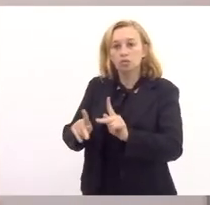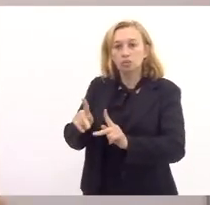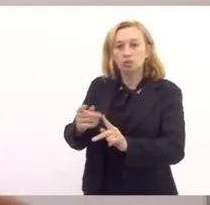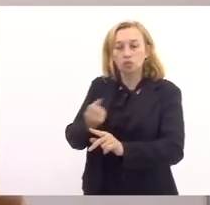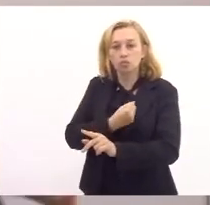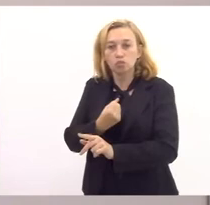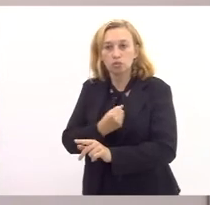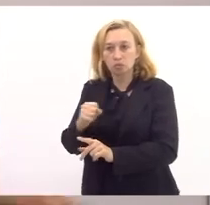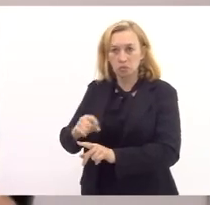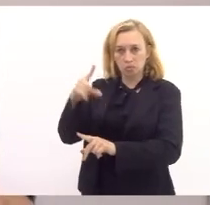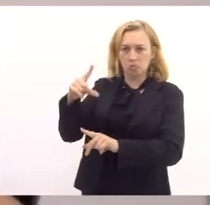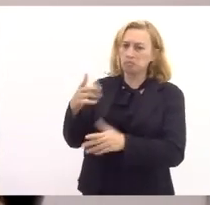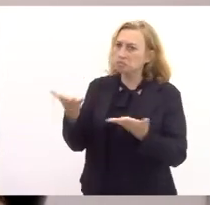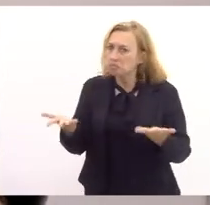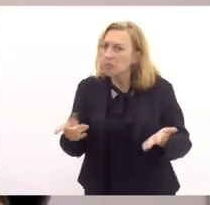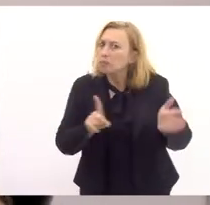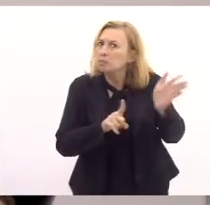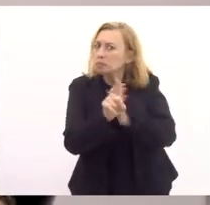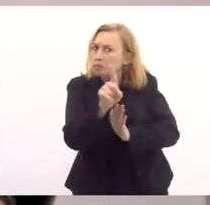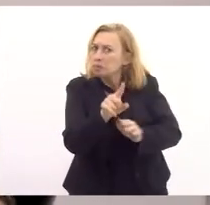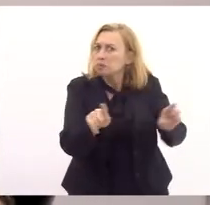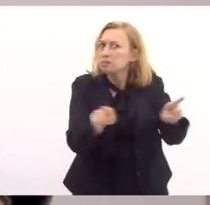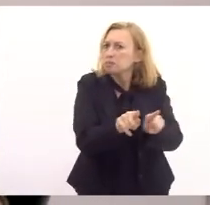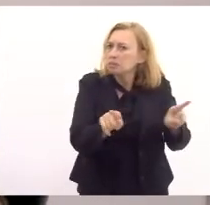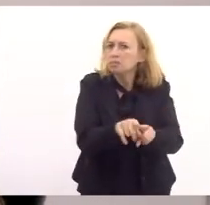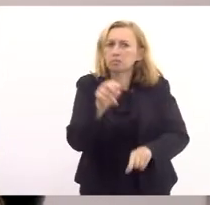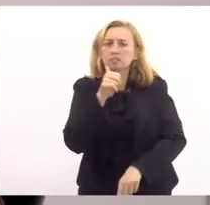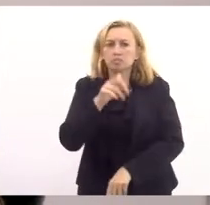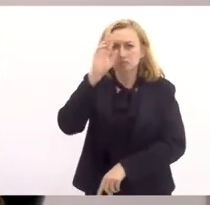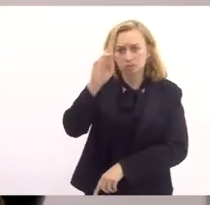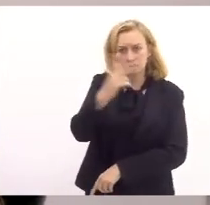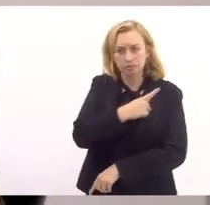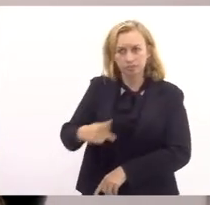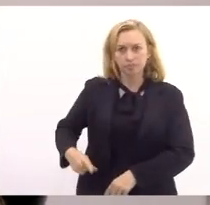maiores. E aí eu pergunto também, senhora presidente,